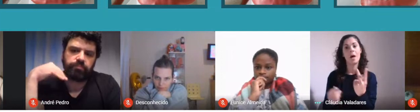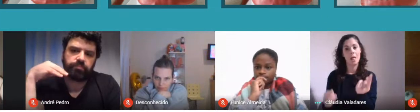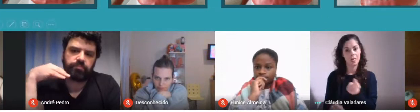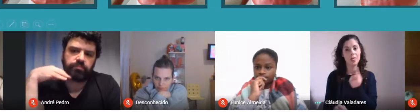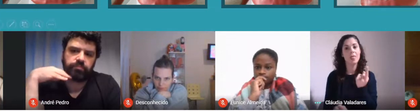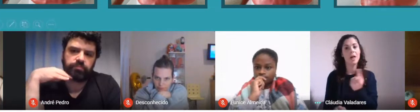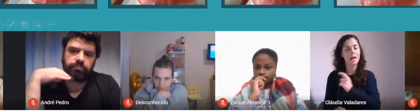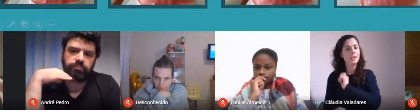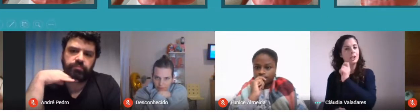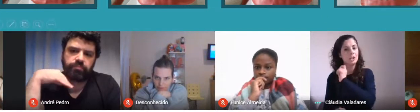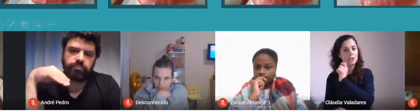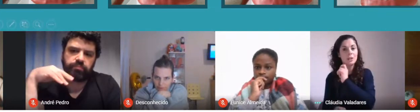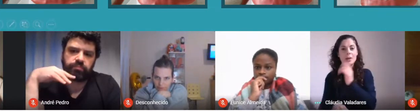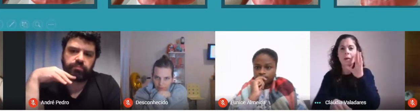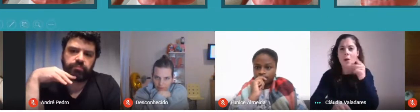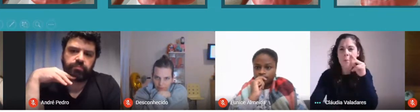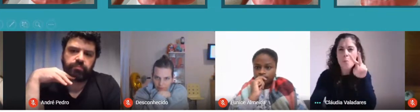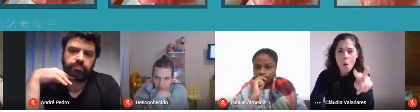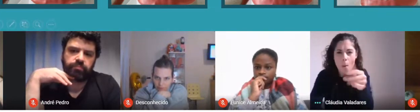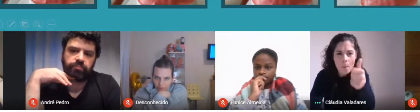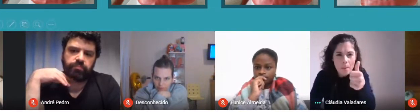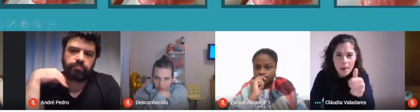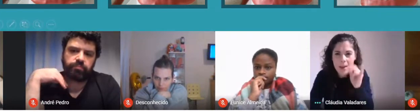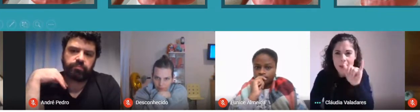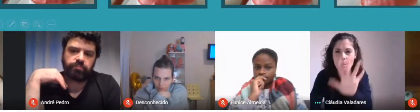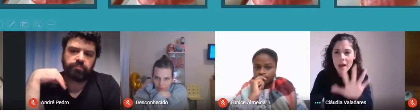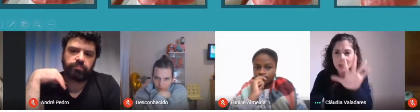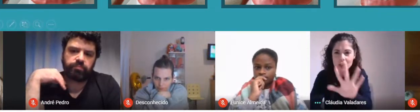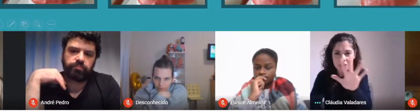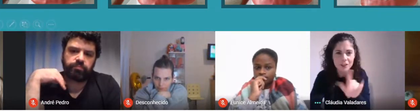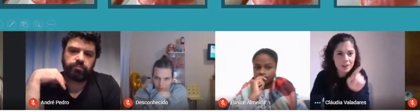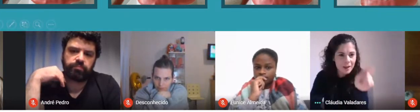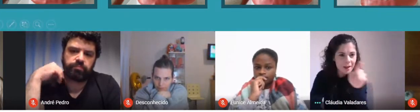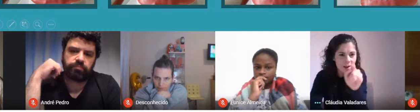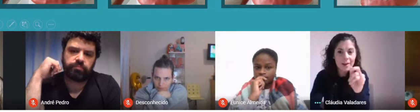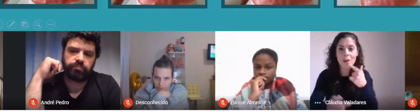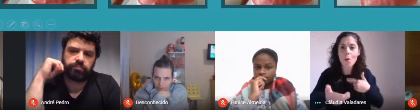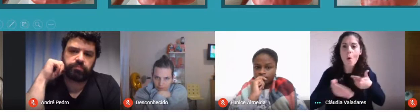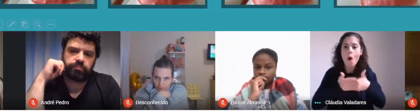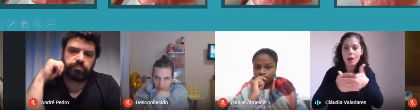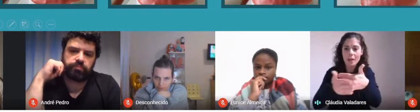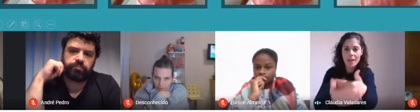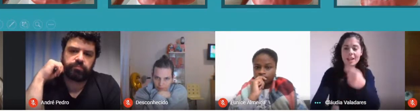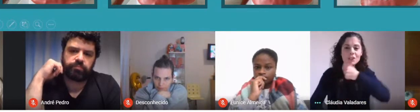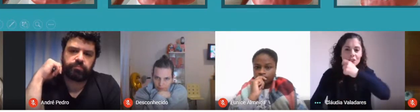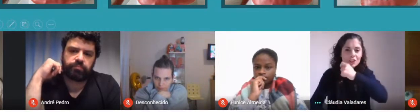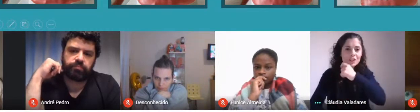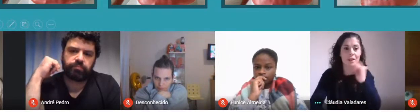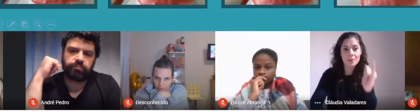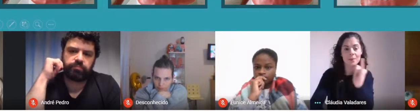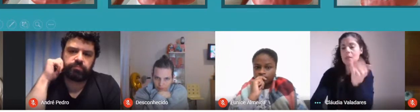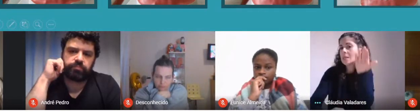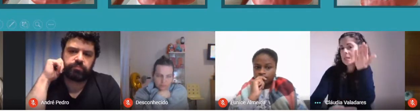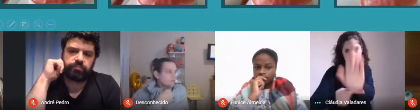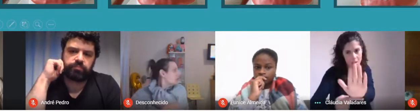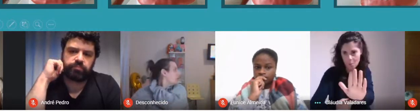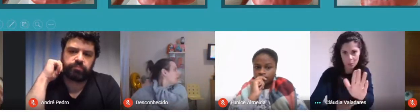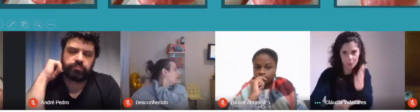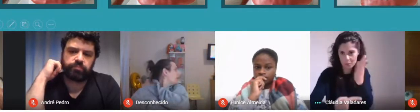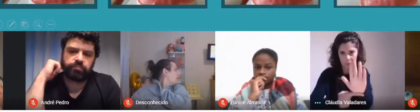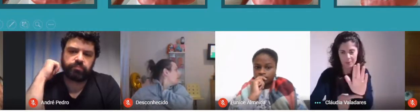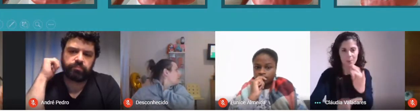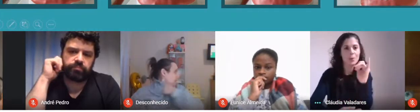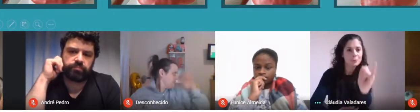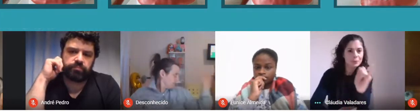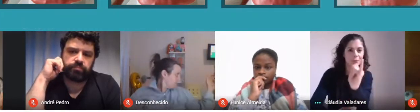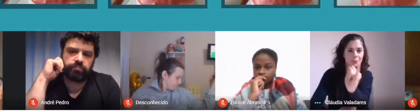Aqui, não sei se conseguem ver, mas tenho uma sequência de escovagem, que é apenas um exemplo. Porque é importante